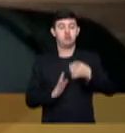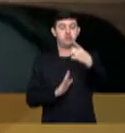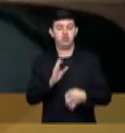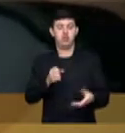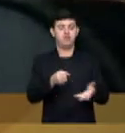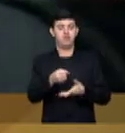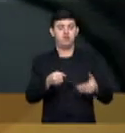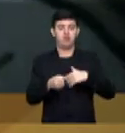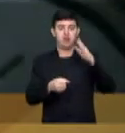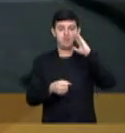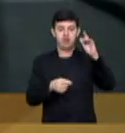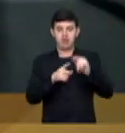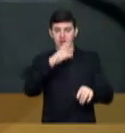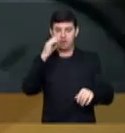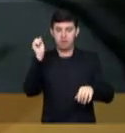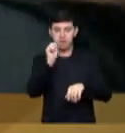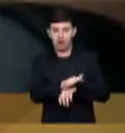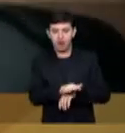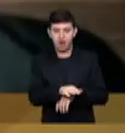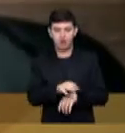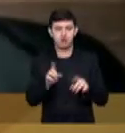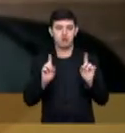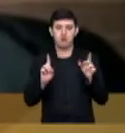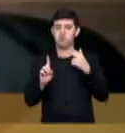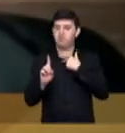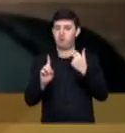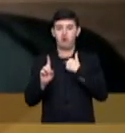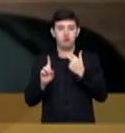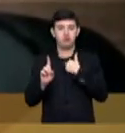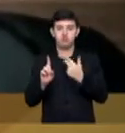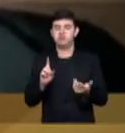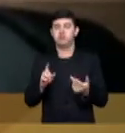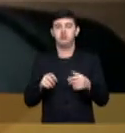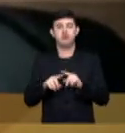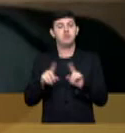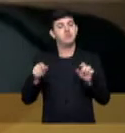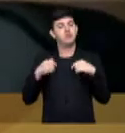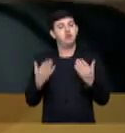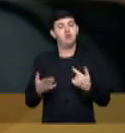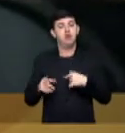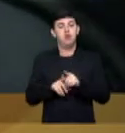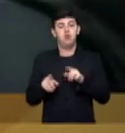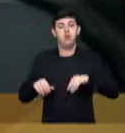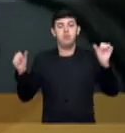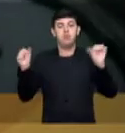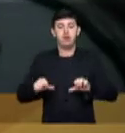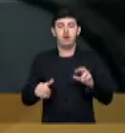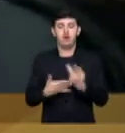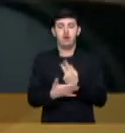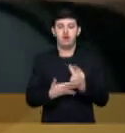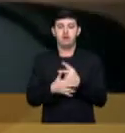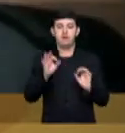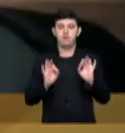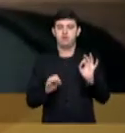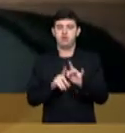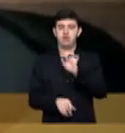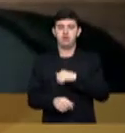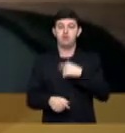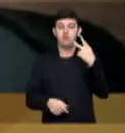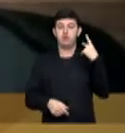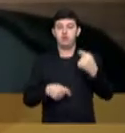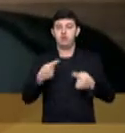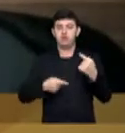fundamentais. O pior erro na formulação das políticas públicas é mesmo a